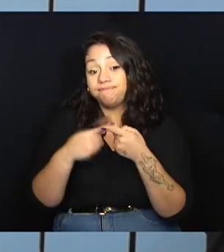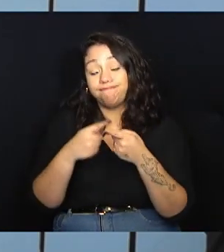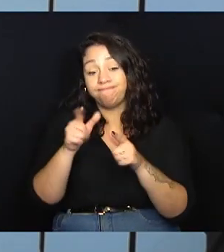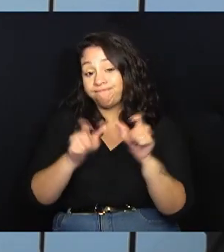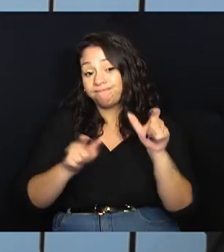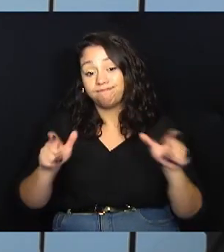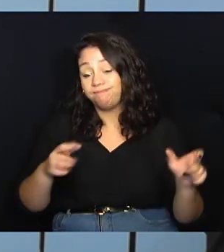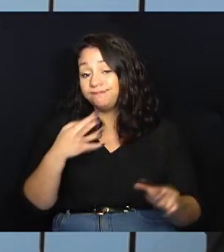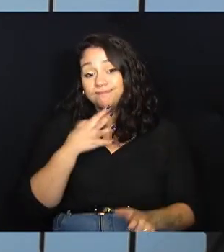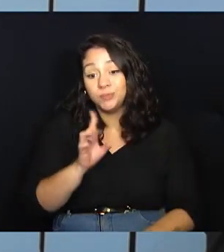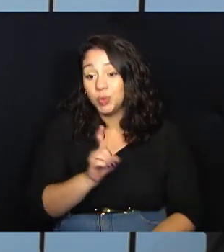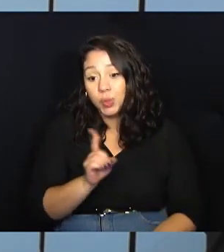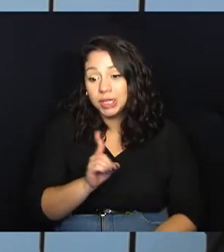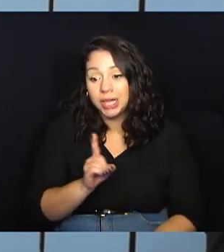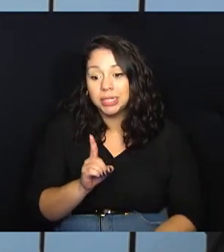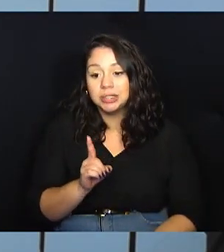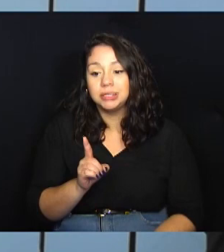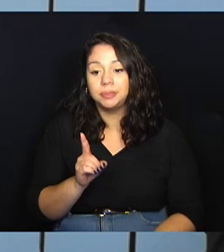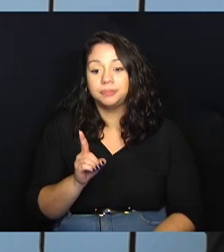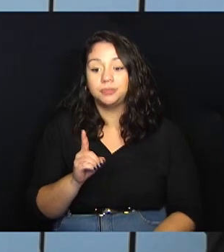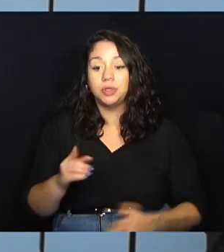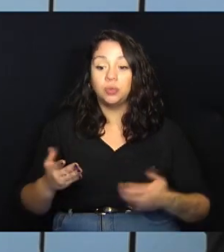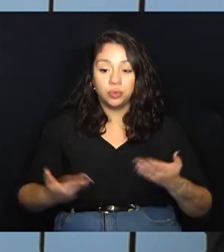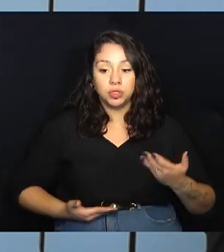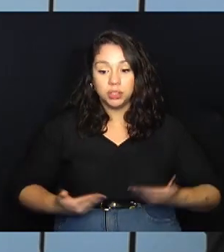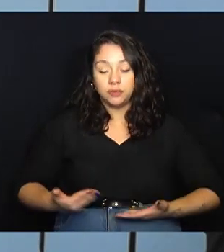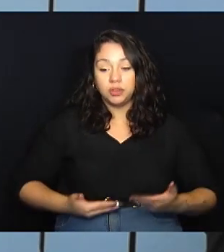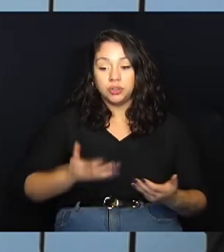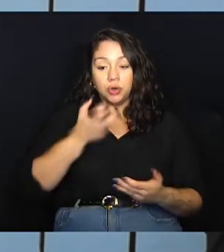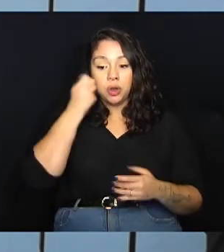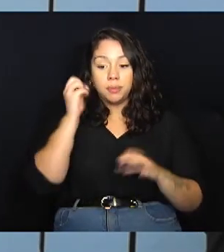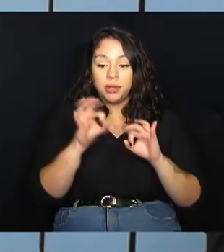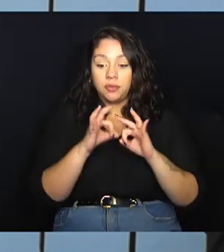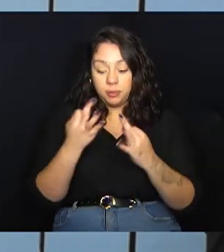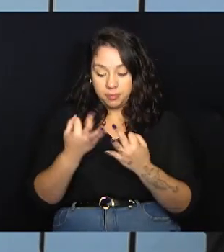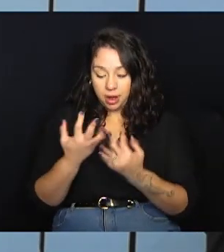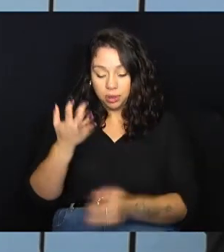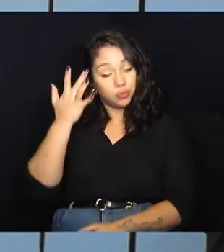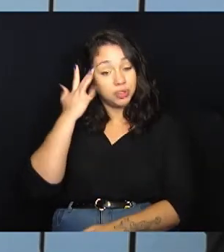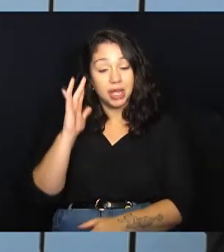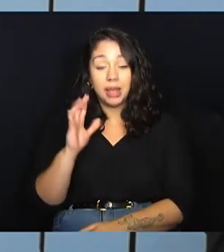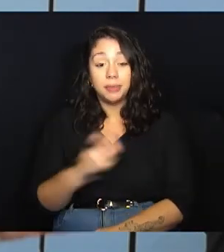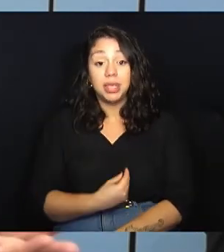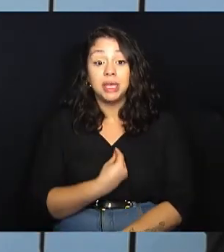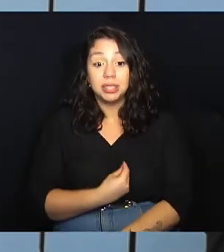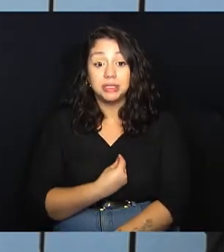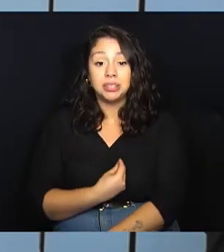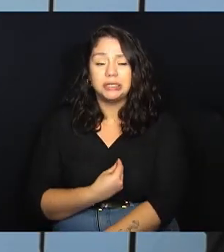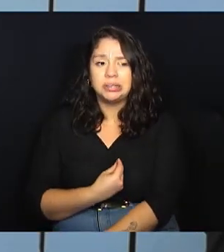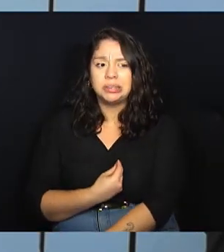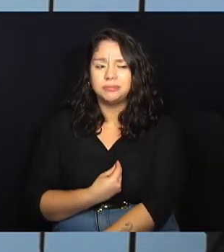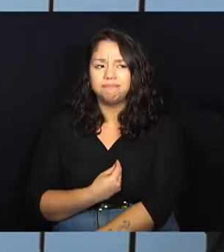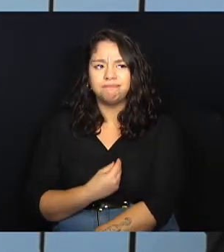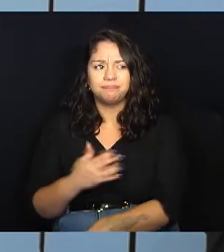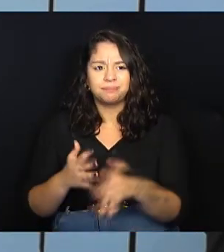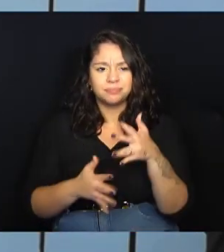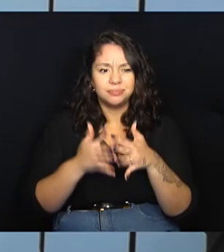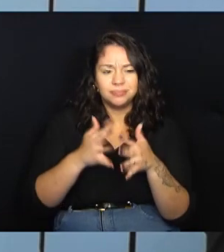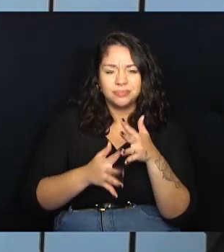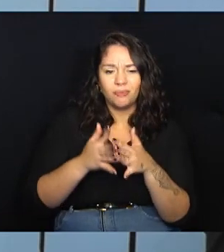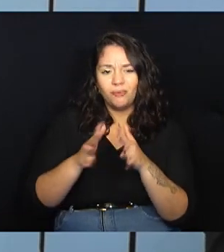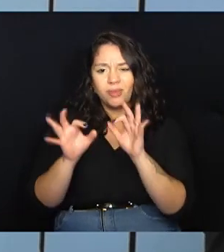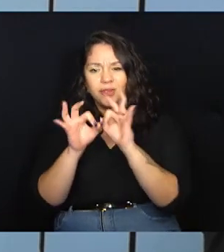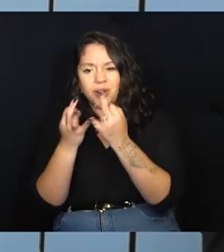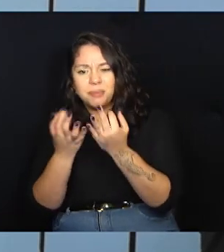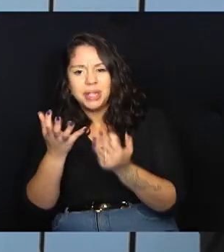conhece, né, o serviço de acolhimento familiar, não sabe que existe, né? Sim. Confunde com adoção, com outras